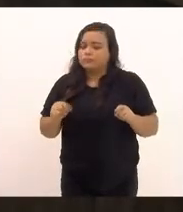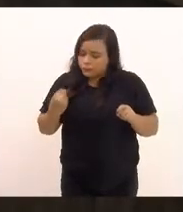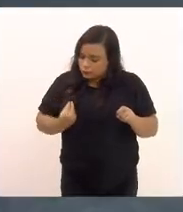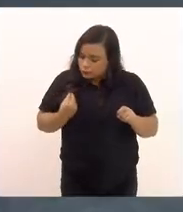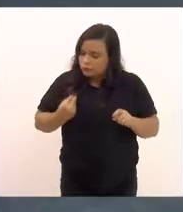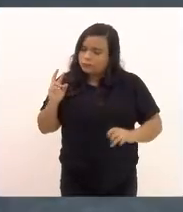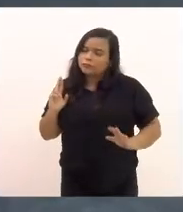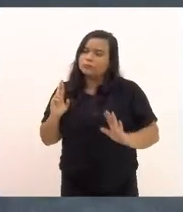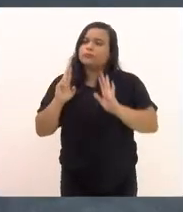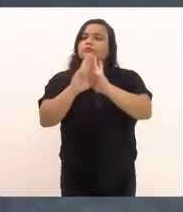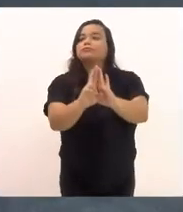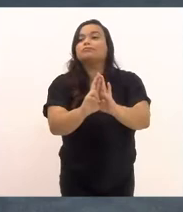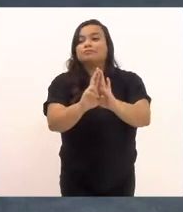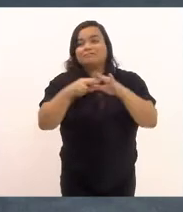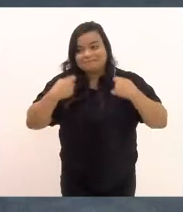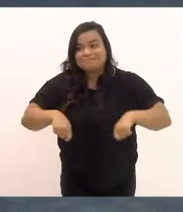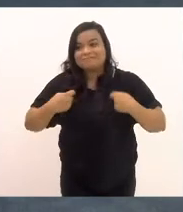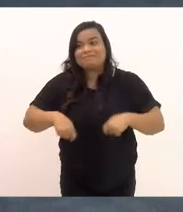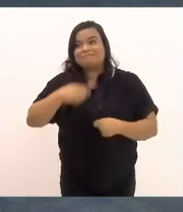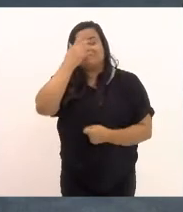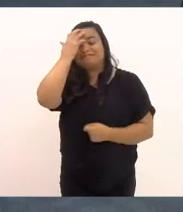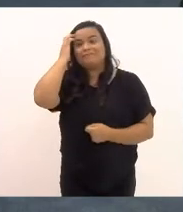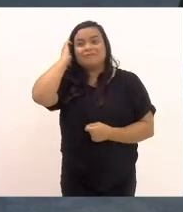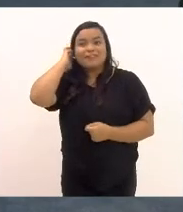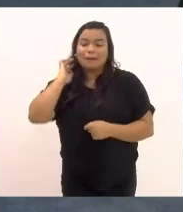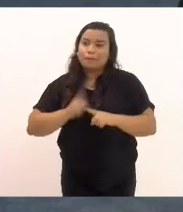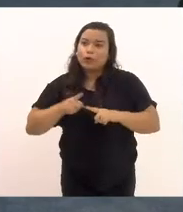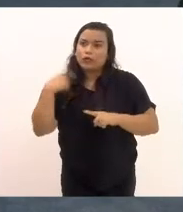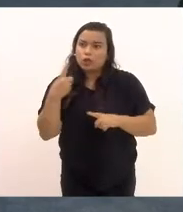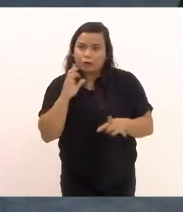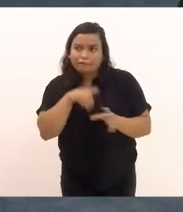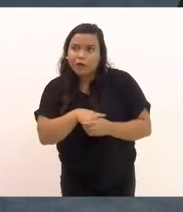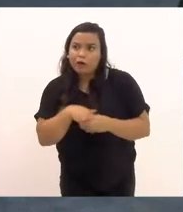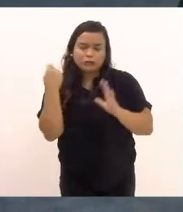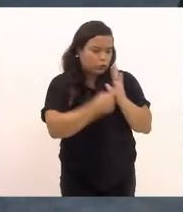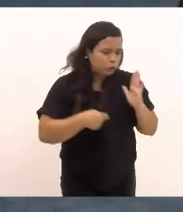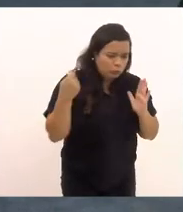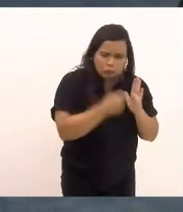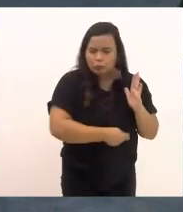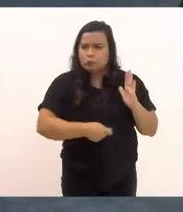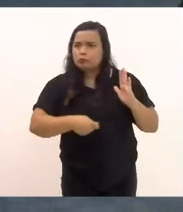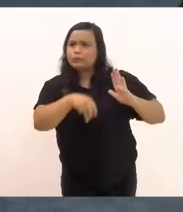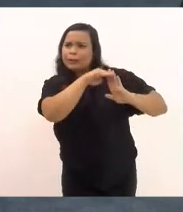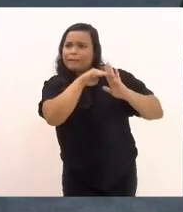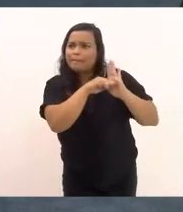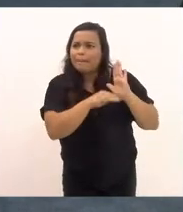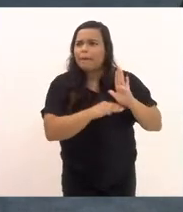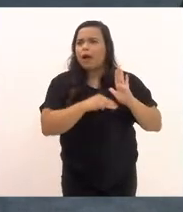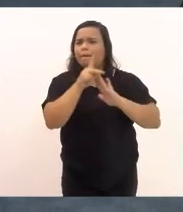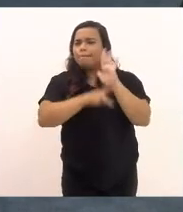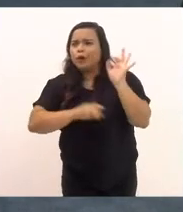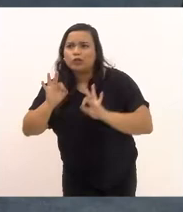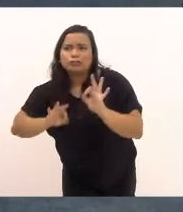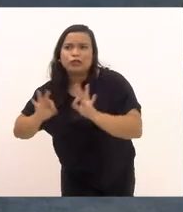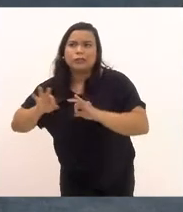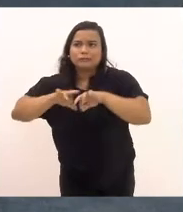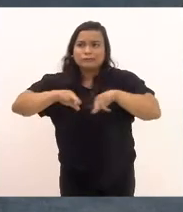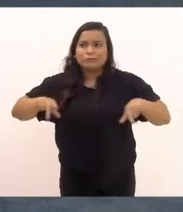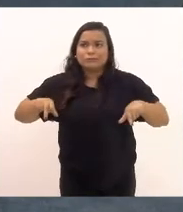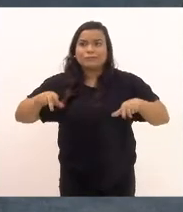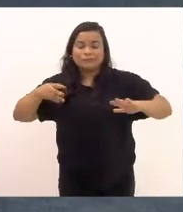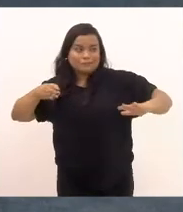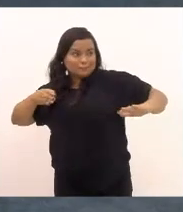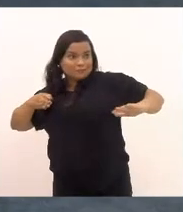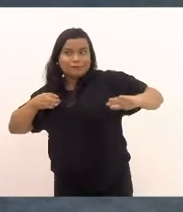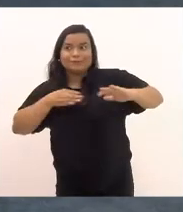representado. Porque quando votamos e lutamos por pautas aqui, são projetos que entram porta